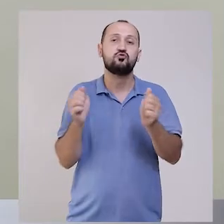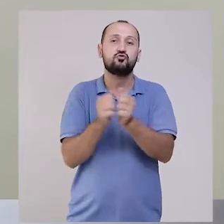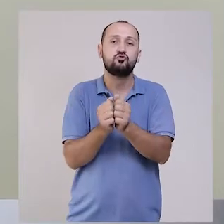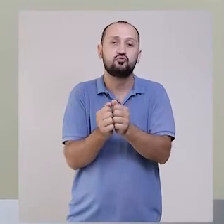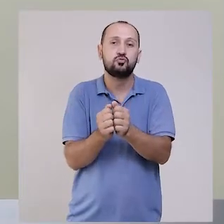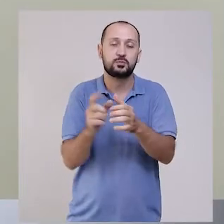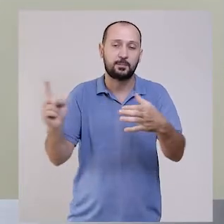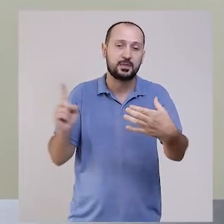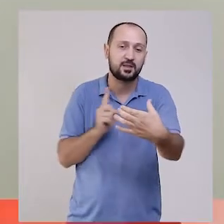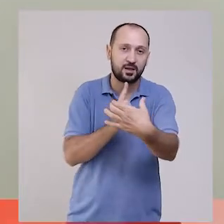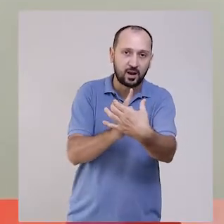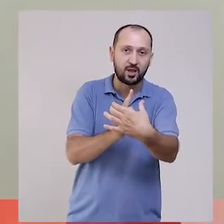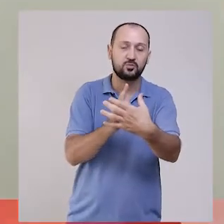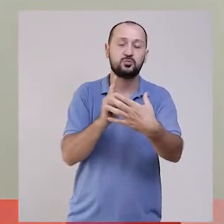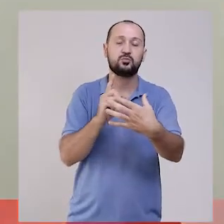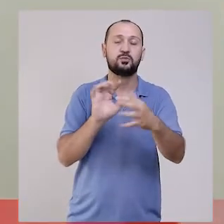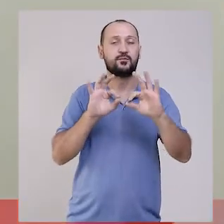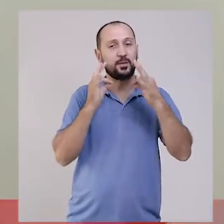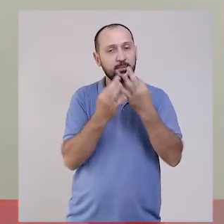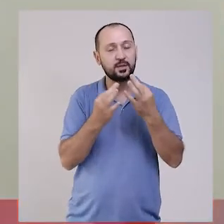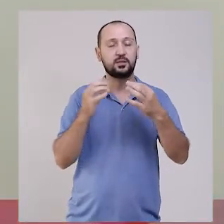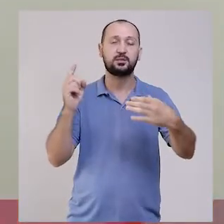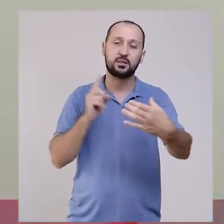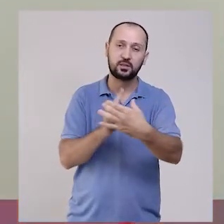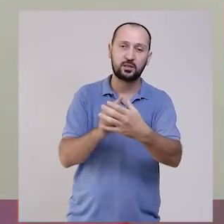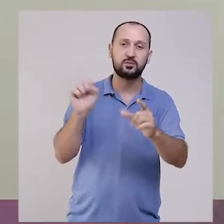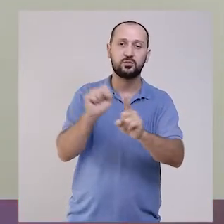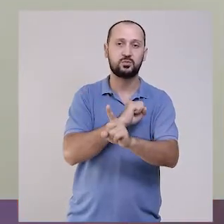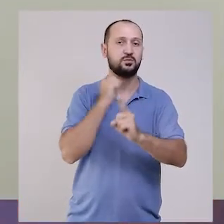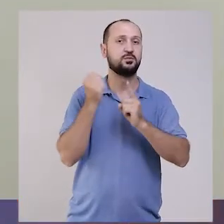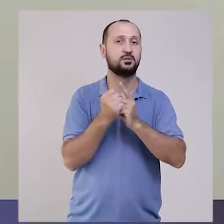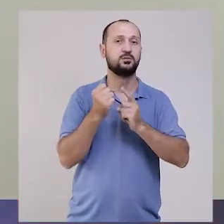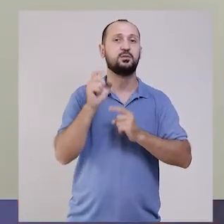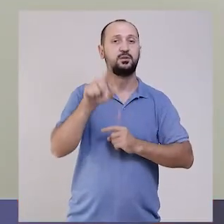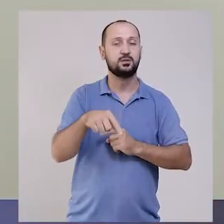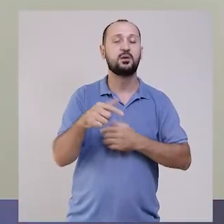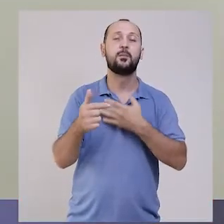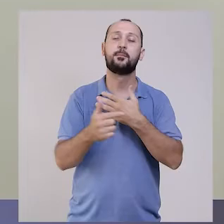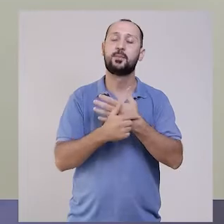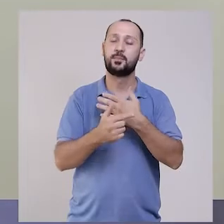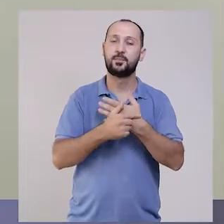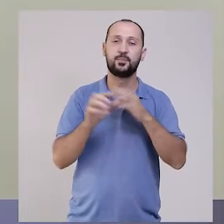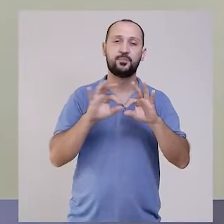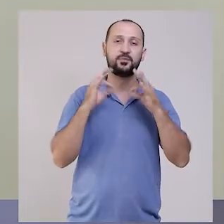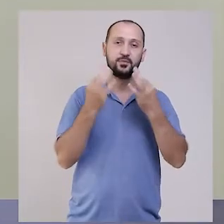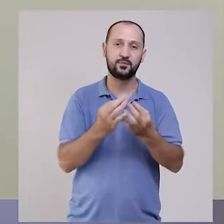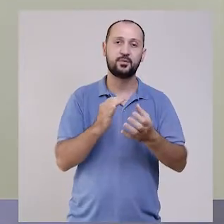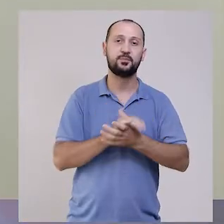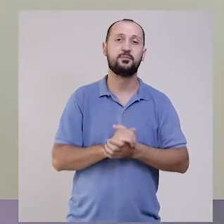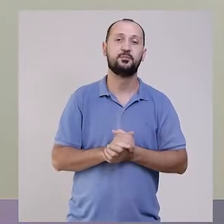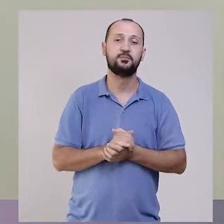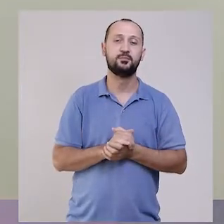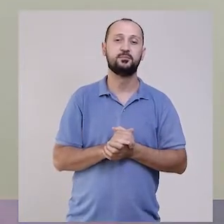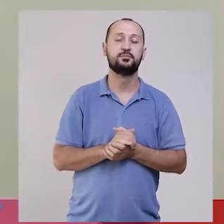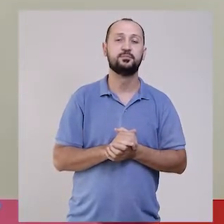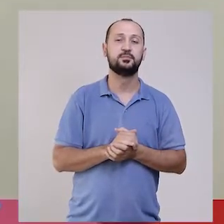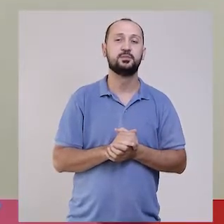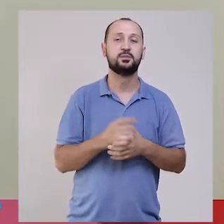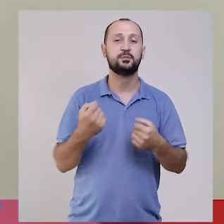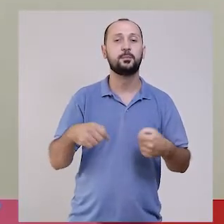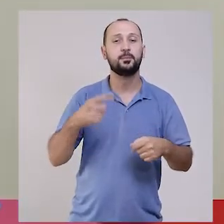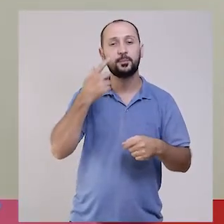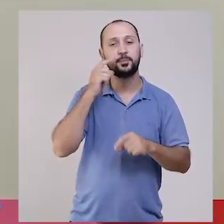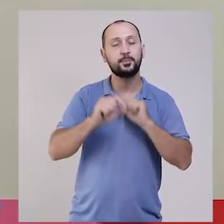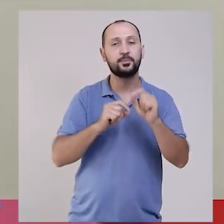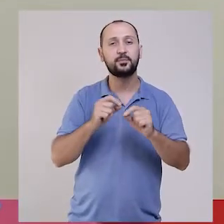na sociedade. Né? E isso é o papel da família. Eu digo que isso chama lei natural da vida. Eu até gravei um